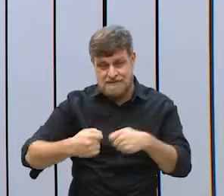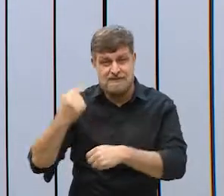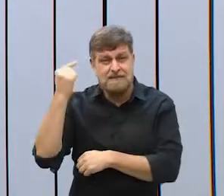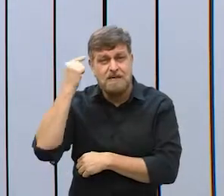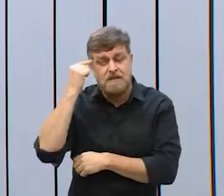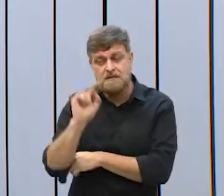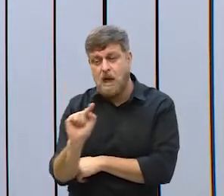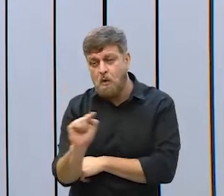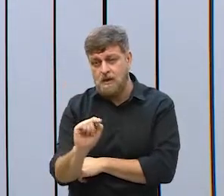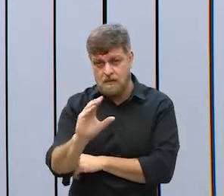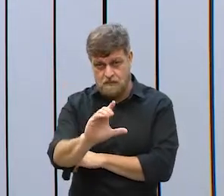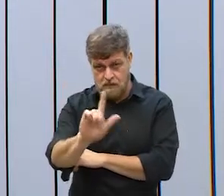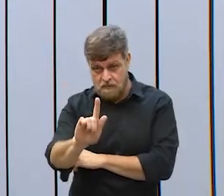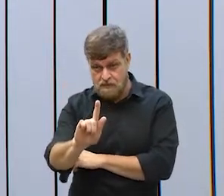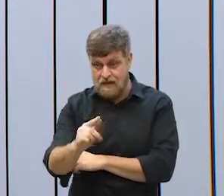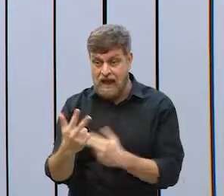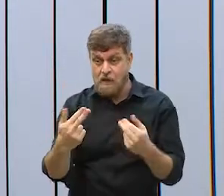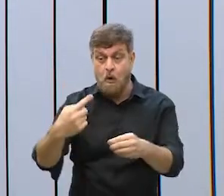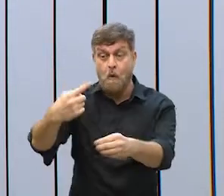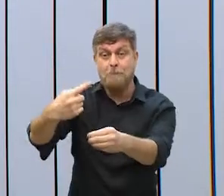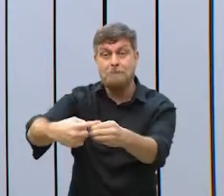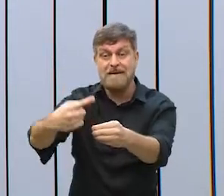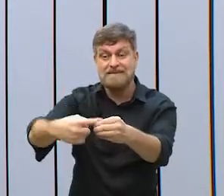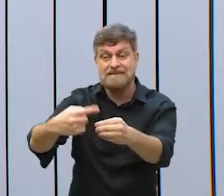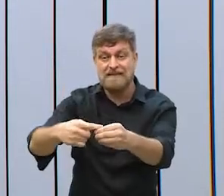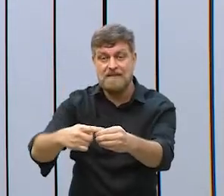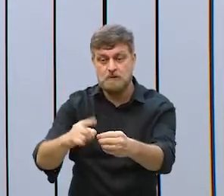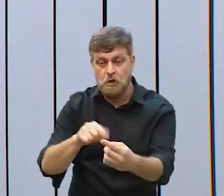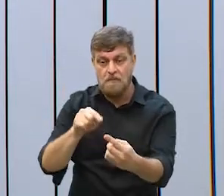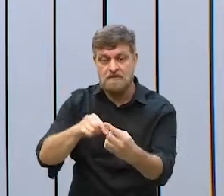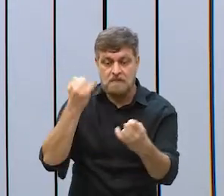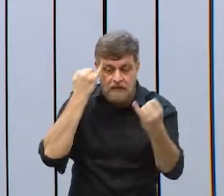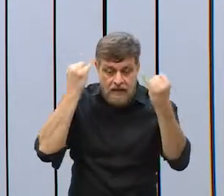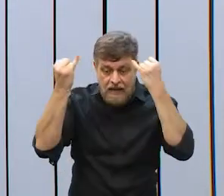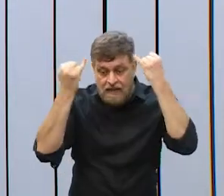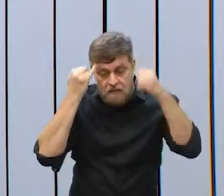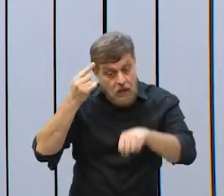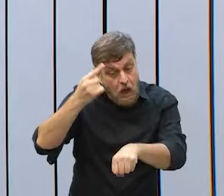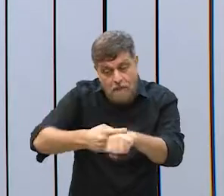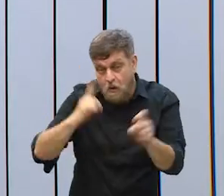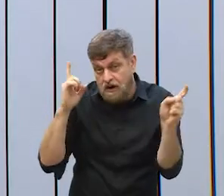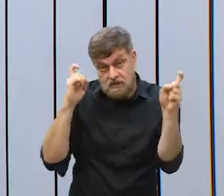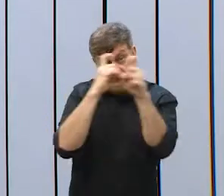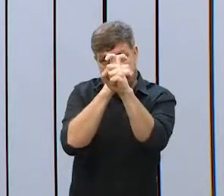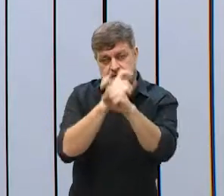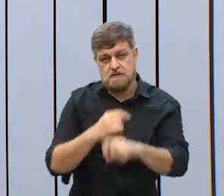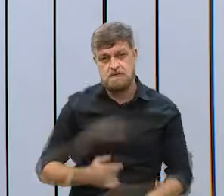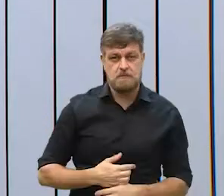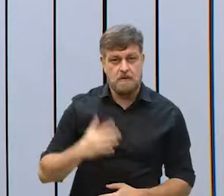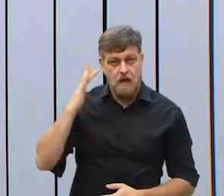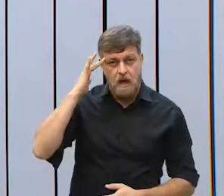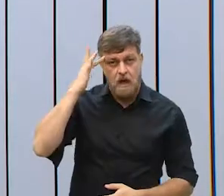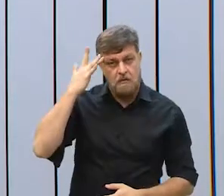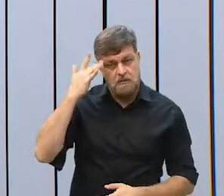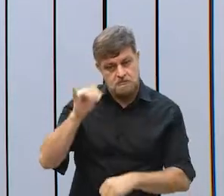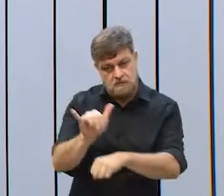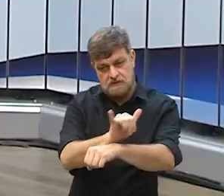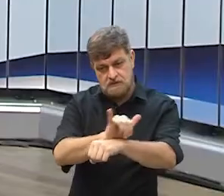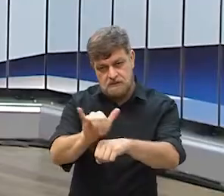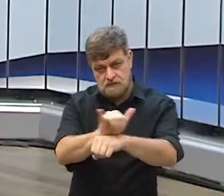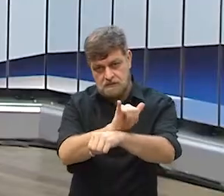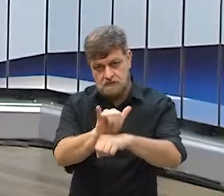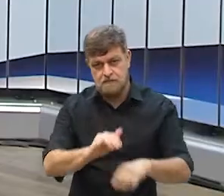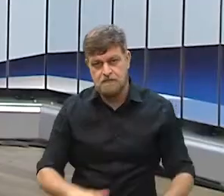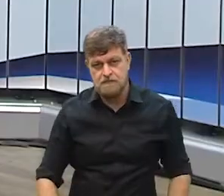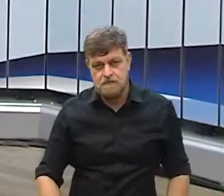sim, no Campo Grande como cidade e usar a criatividade no momento de dificuldade. Tá? Eu acho que é esse o caminho. A